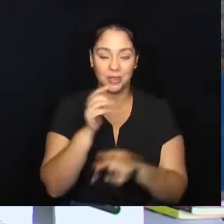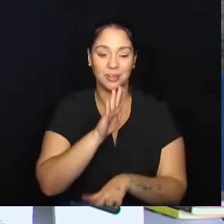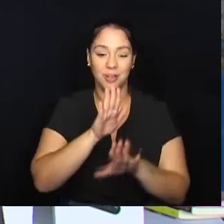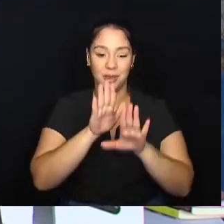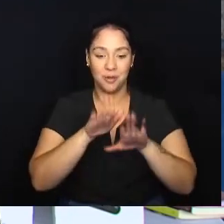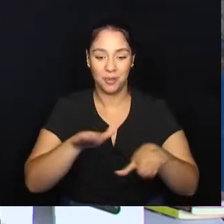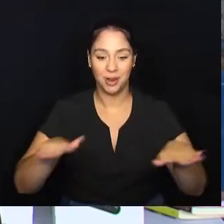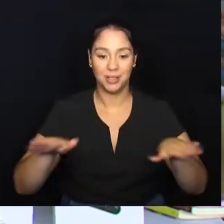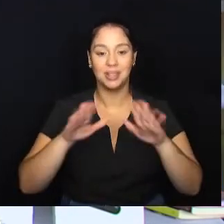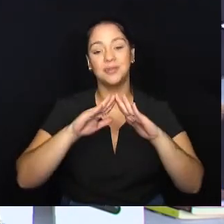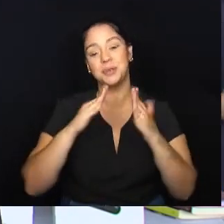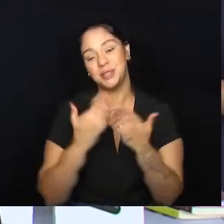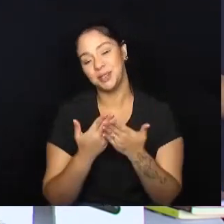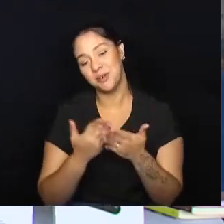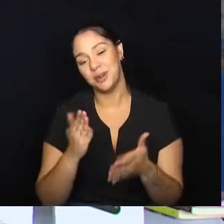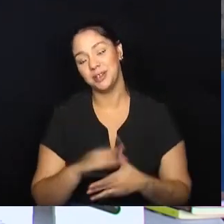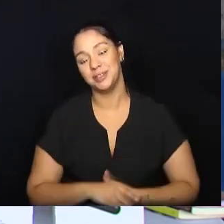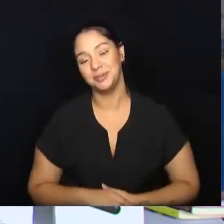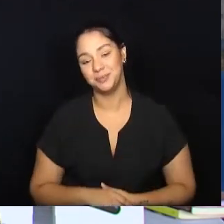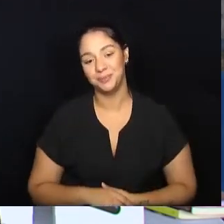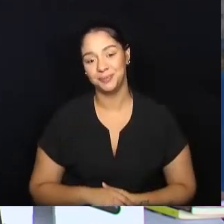os óculos para as crianças e para as escolas